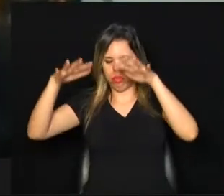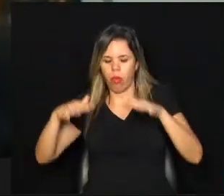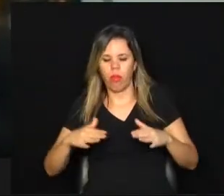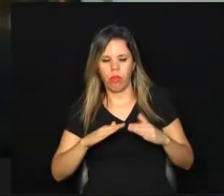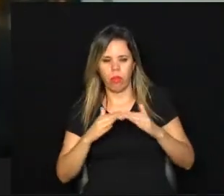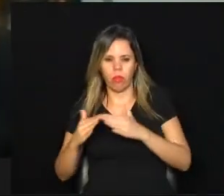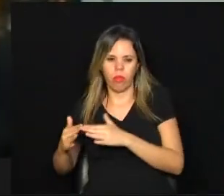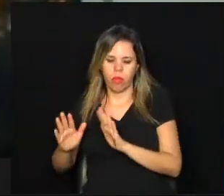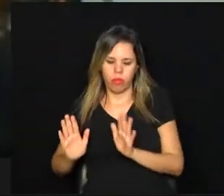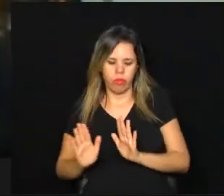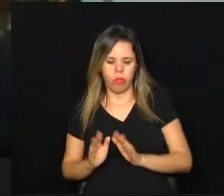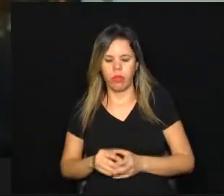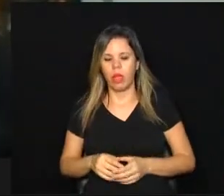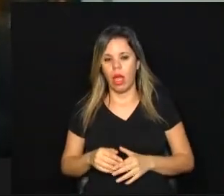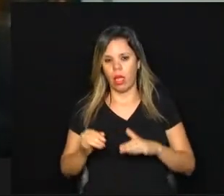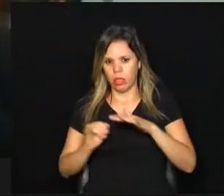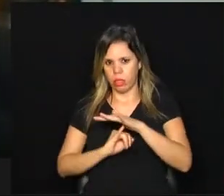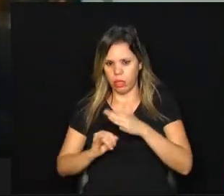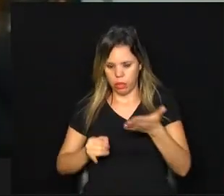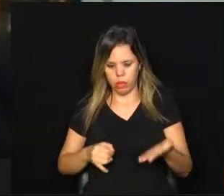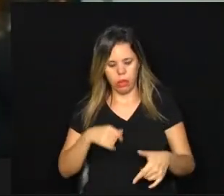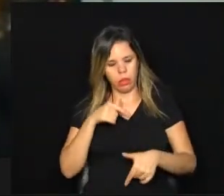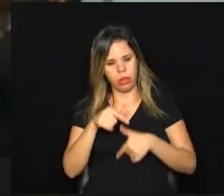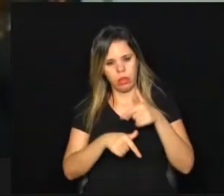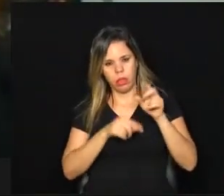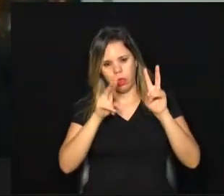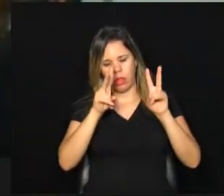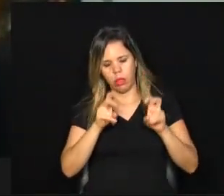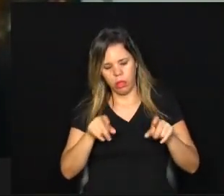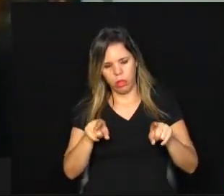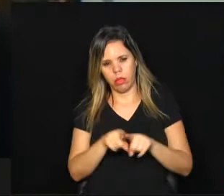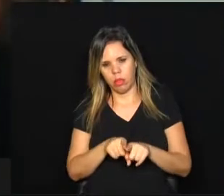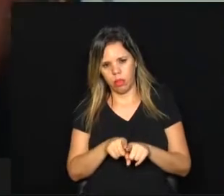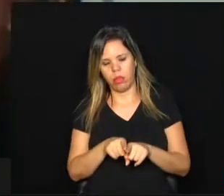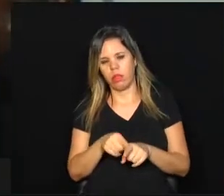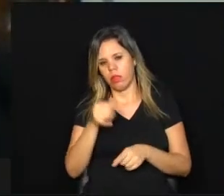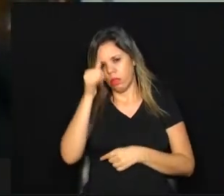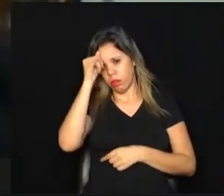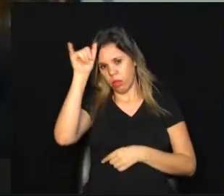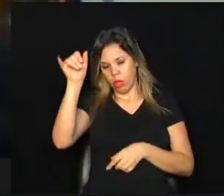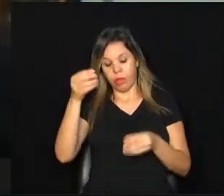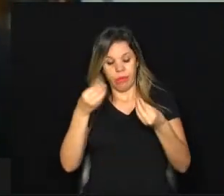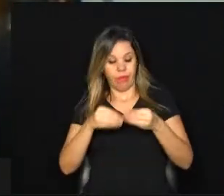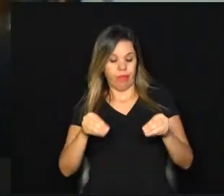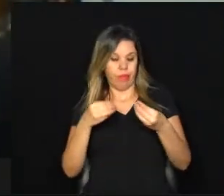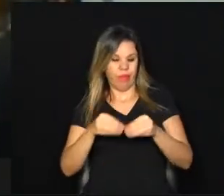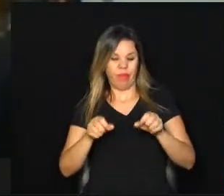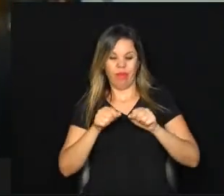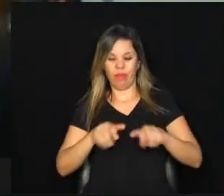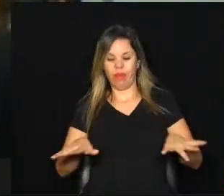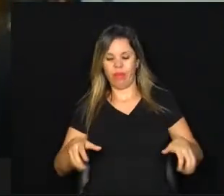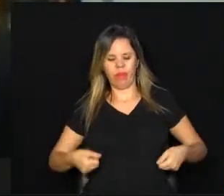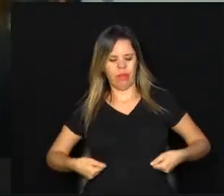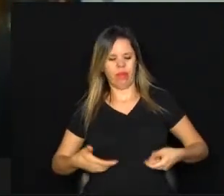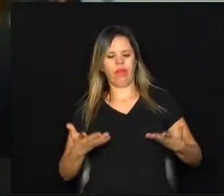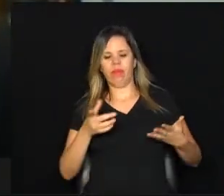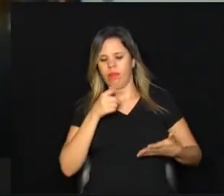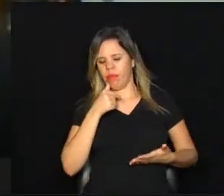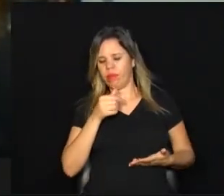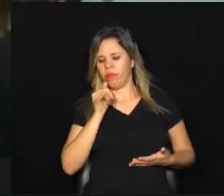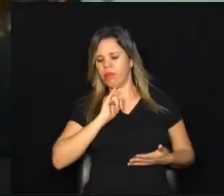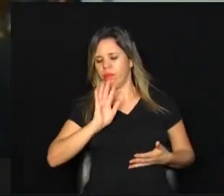o consórcio, ele trabalha com os temas transversais, que vai também pelo combate ao desperdício. Sabemos de alguns municípios